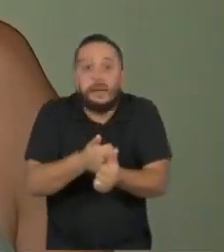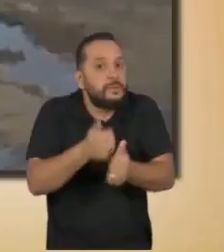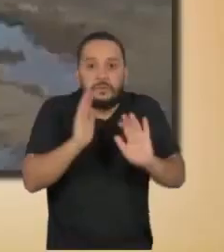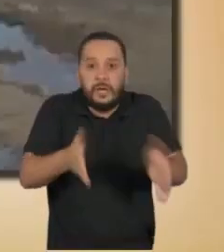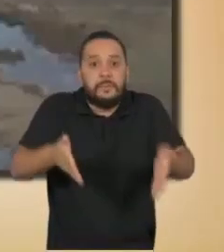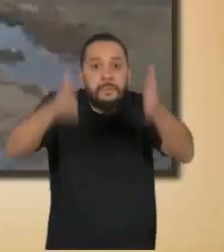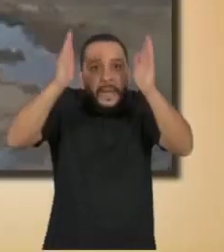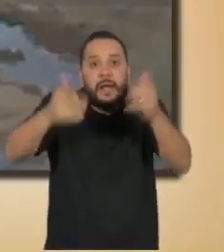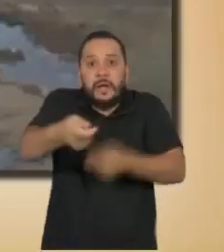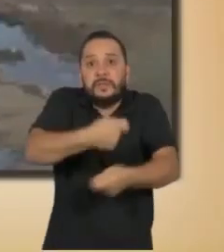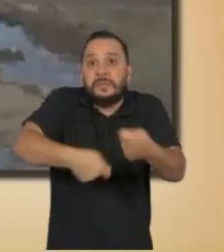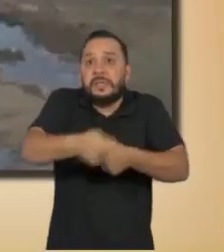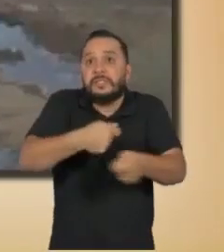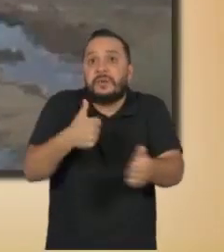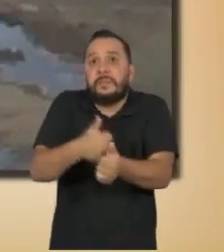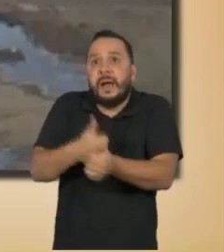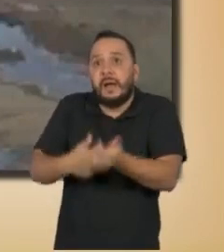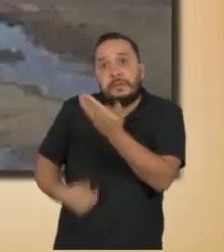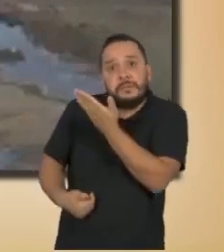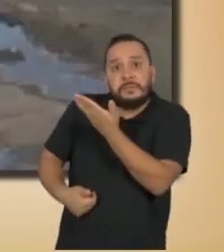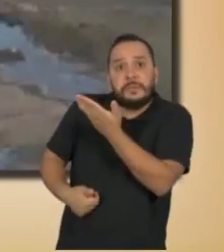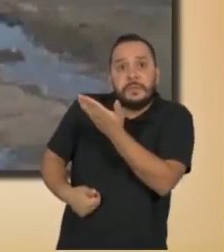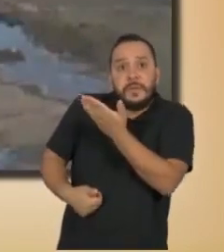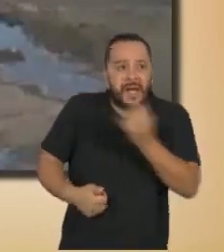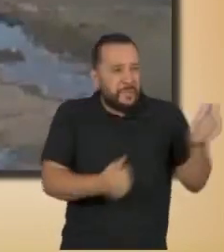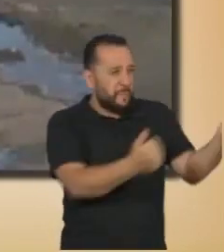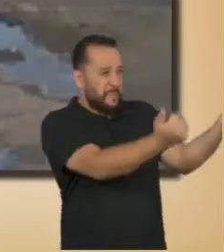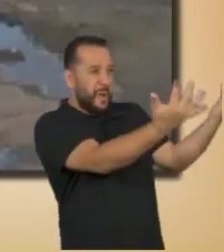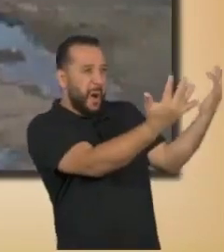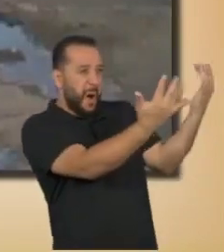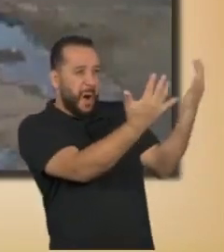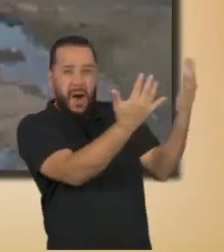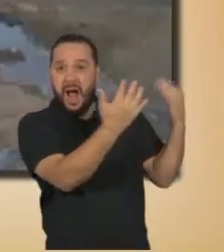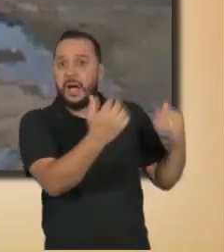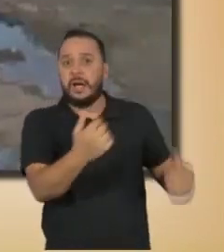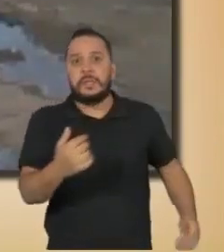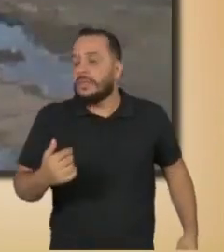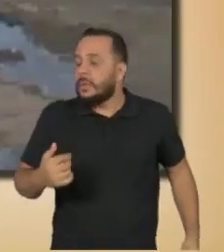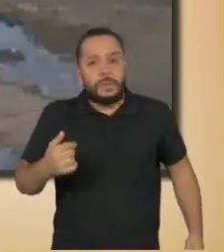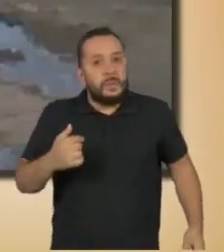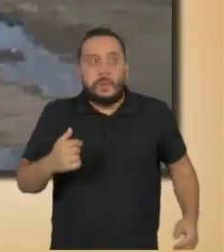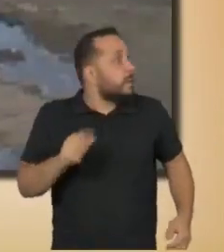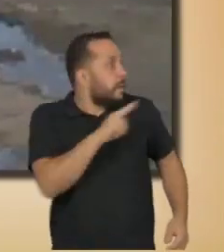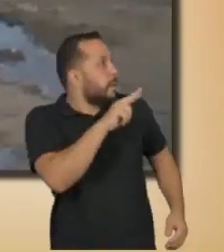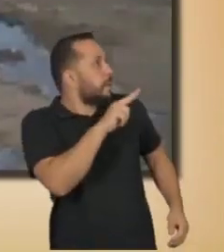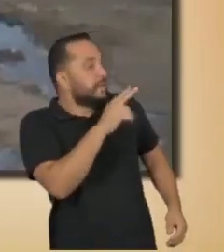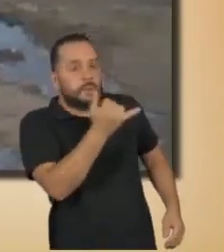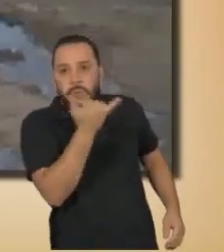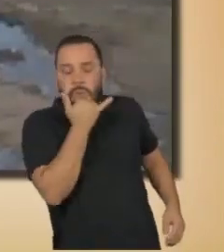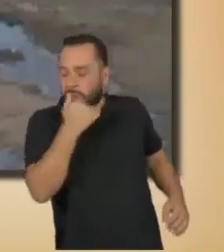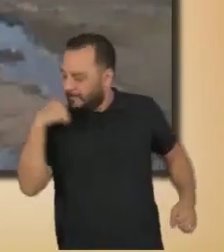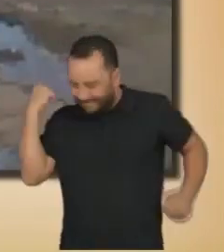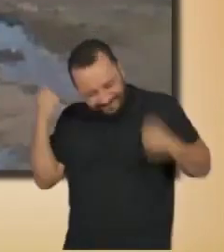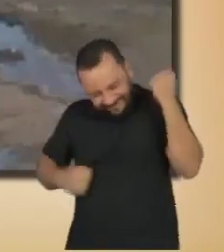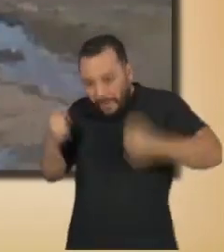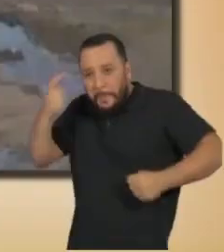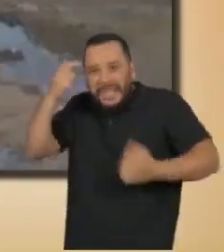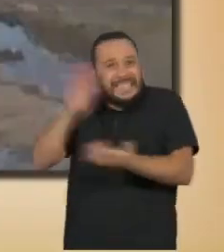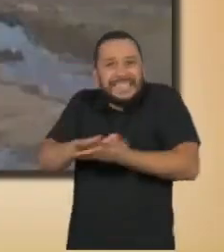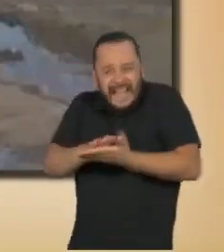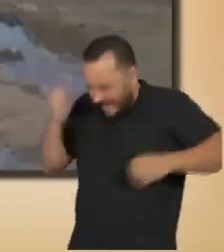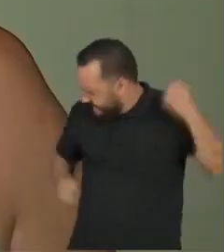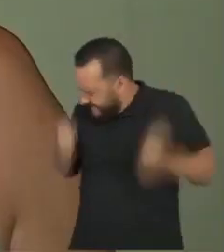já uns 400 metros de mim, mais ou menos. Eu só olhei e corri, não pensei mais